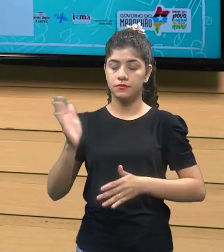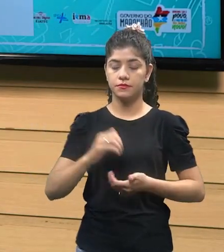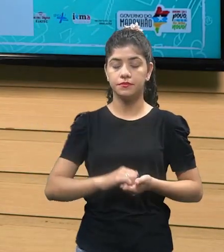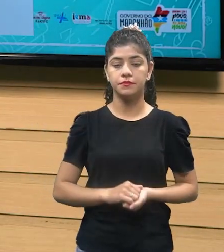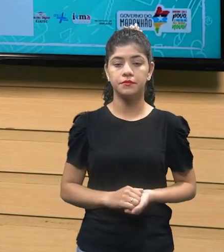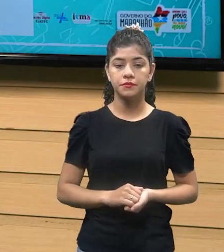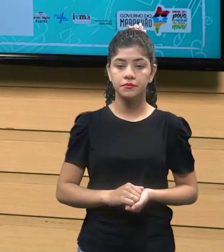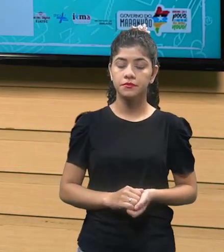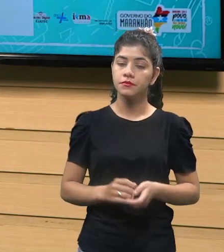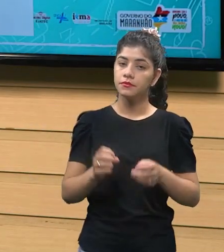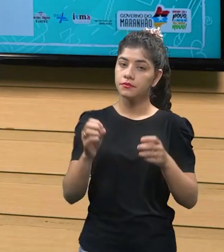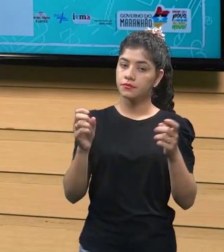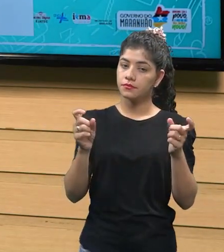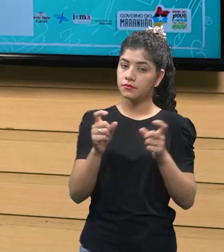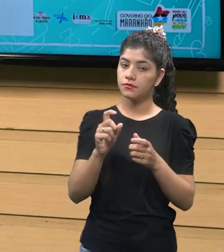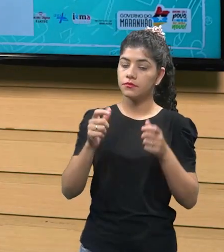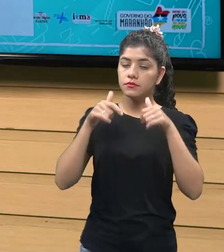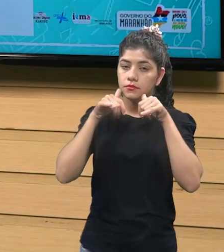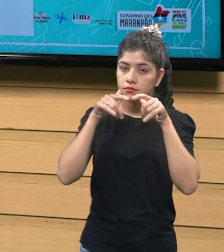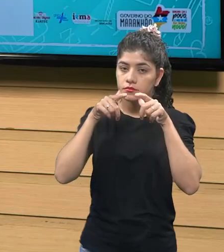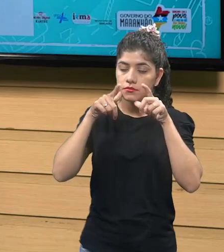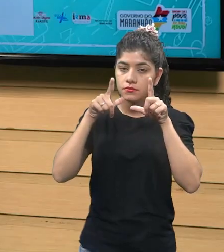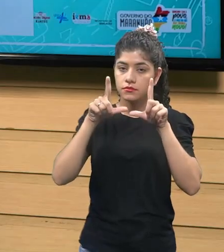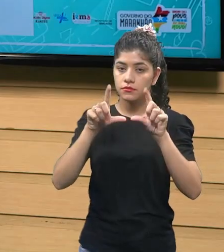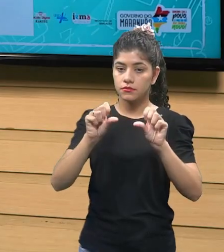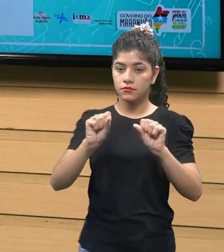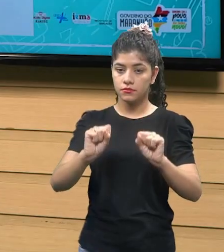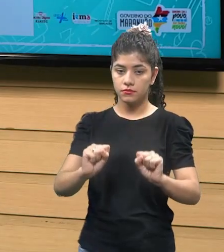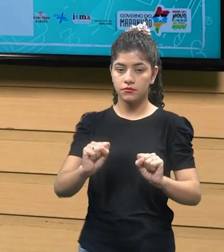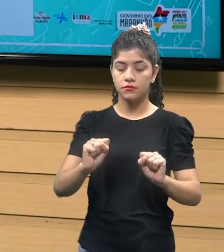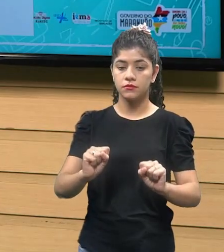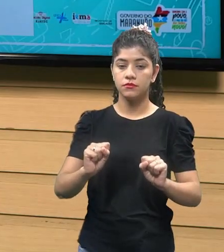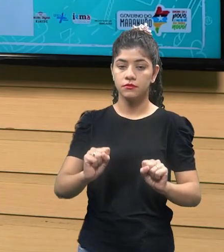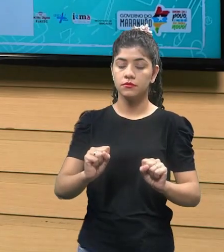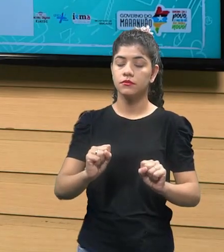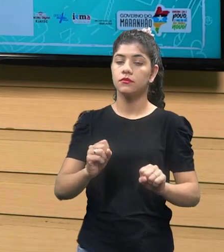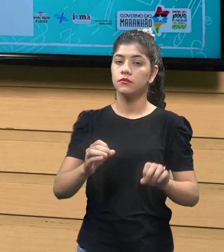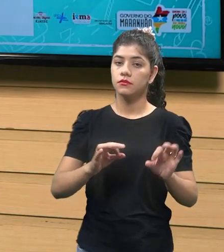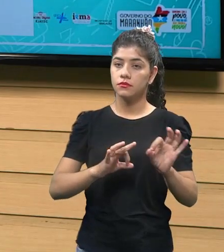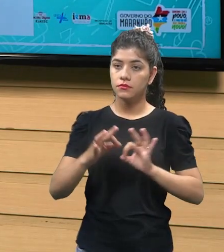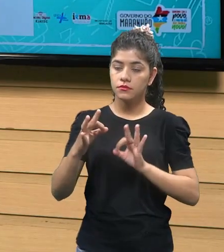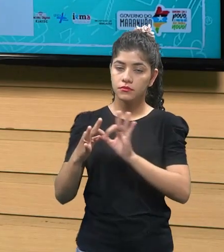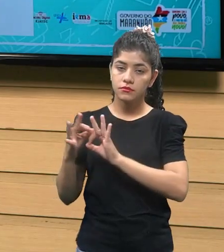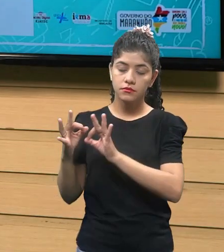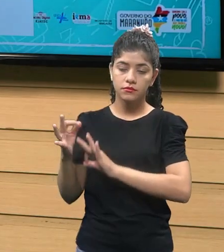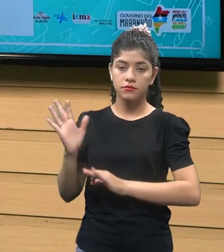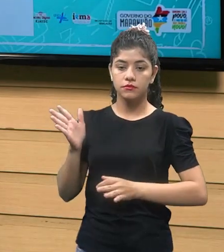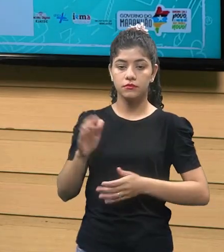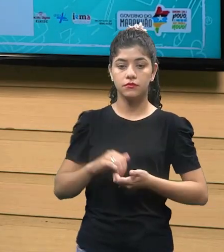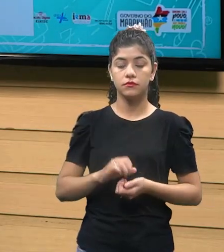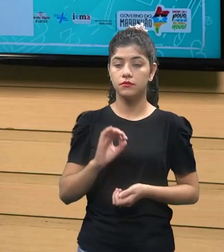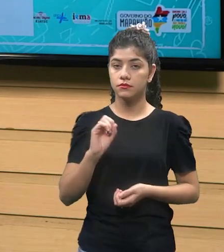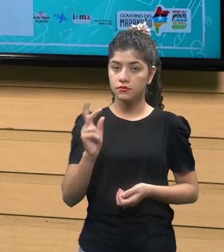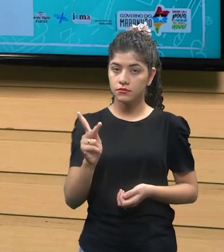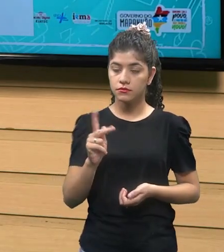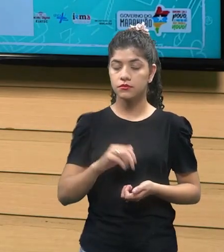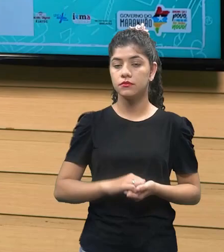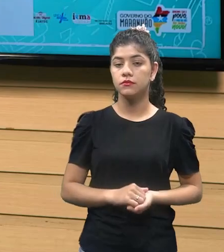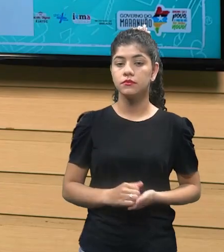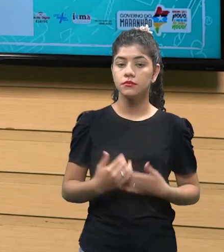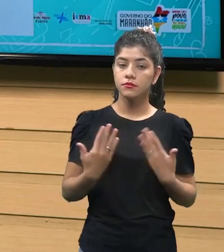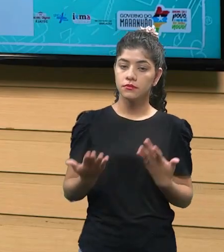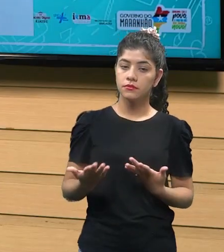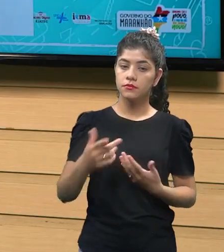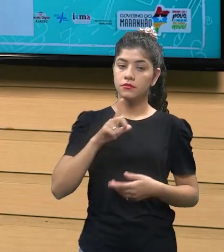em linguagem matemática, e aí em linguagem de programação, certo? E aí sim é que